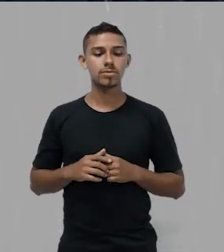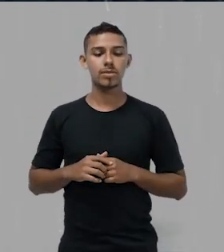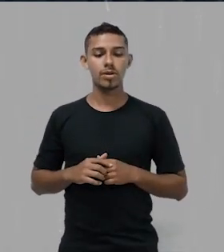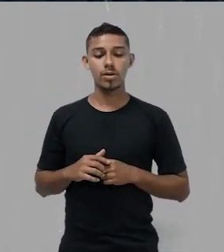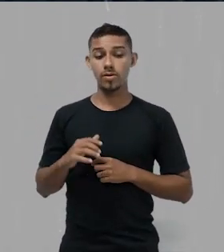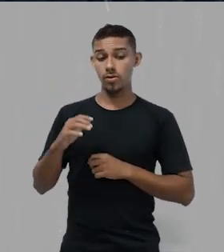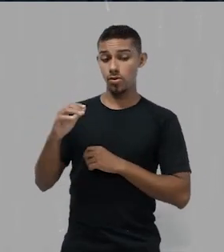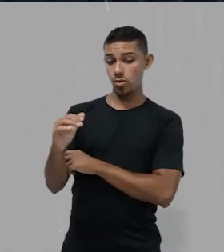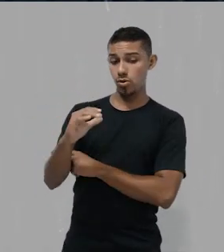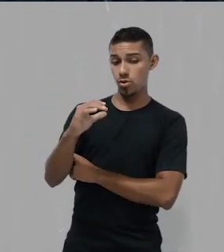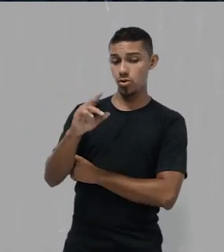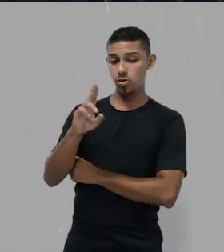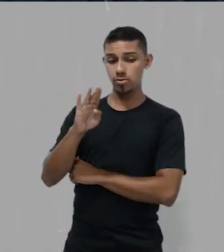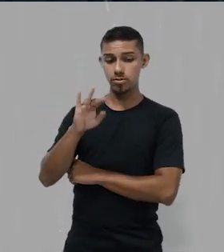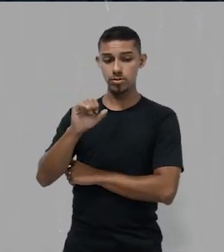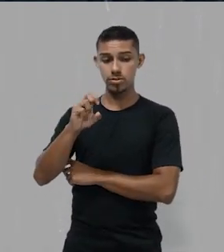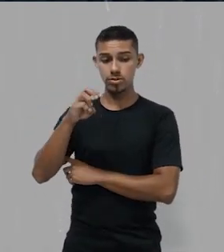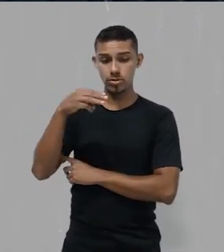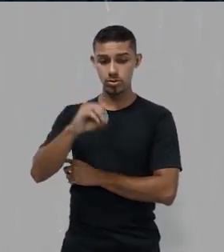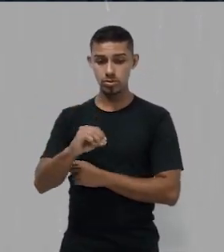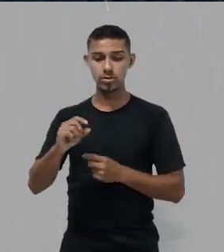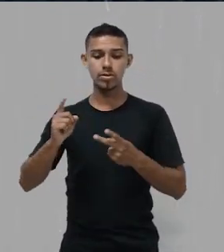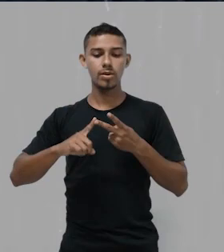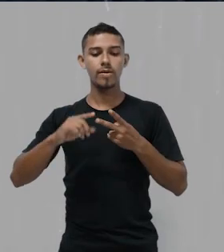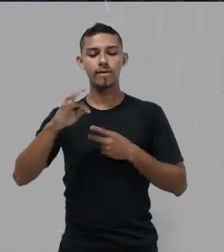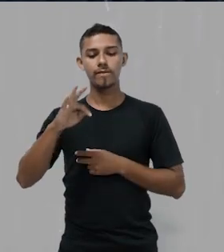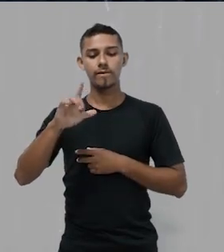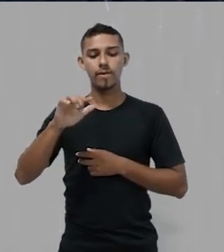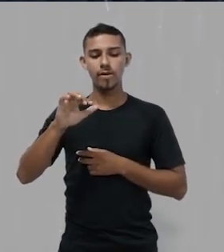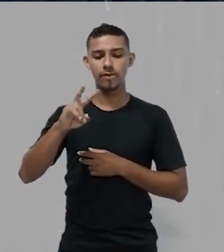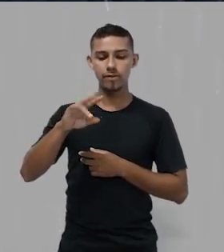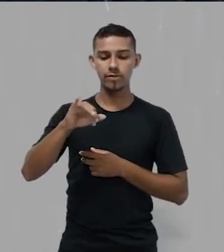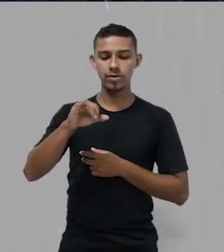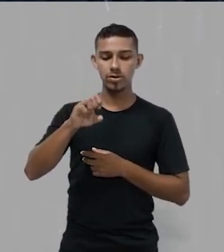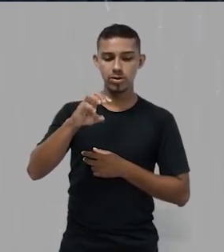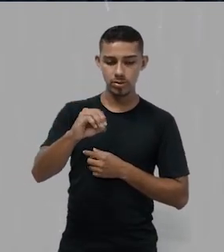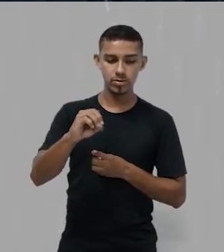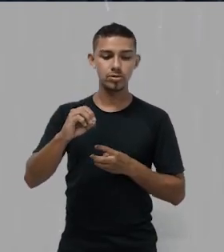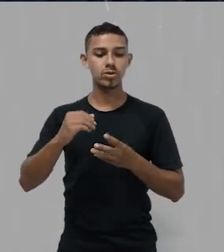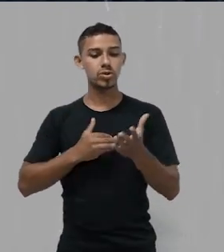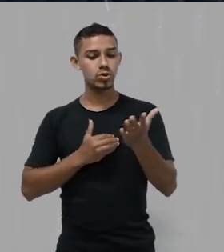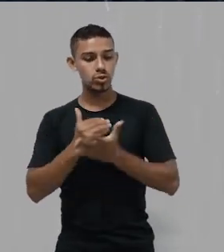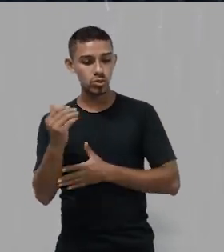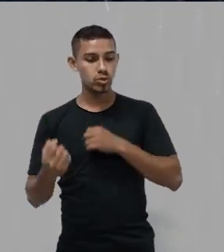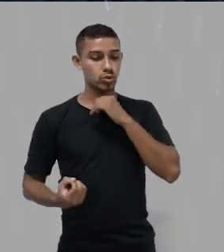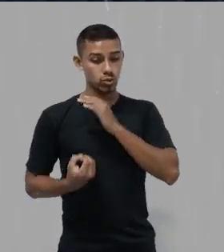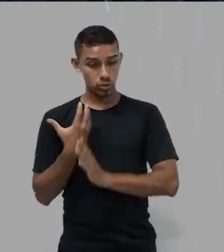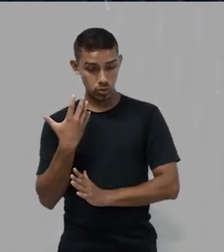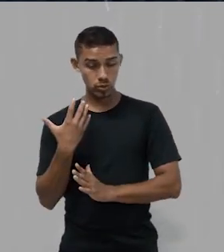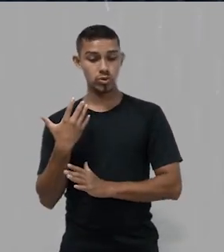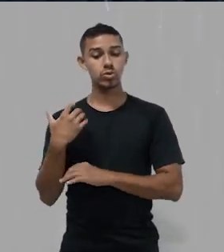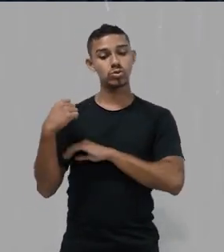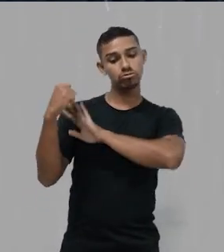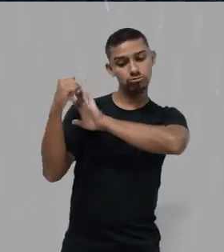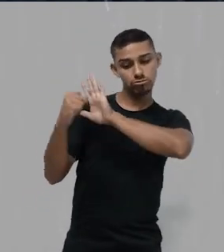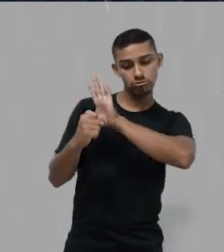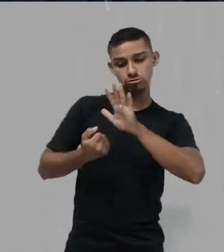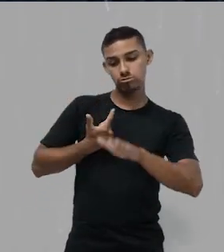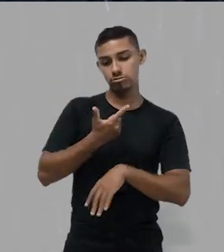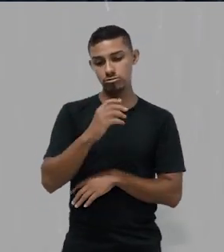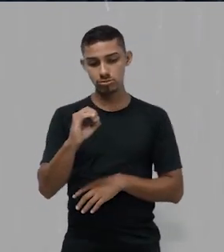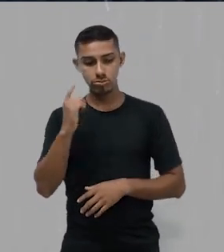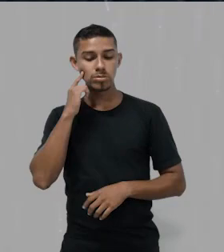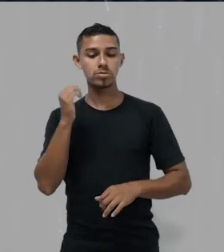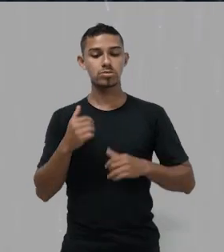fauvismo e o expressionismo, que são as três primeiras vanguardas, elas surgem no início do século XX como uma consequência dessas